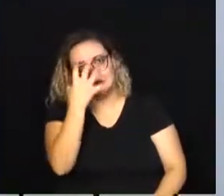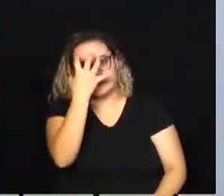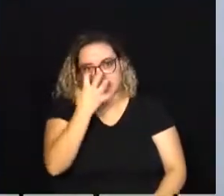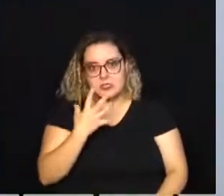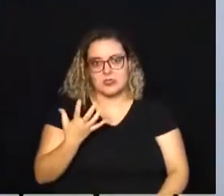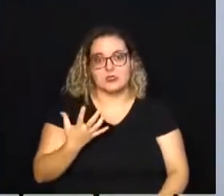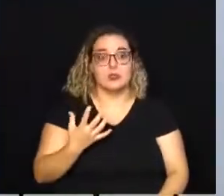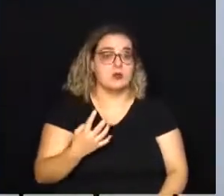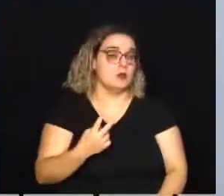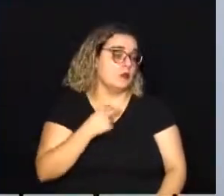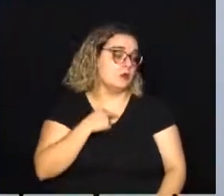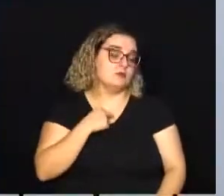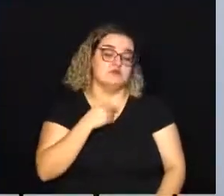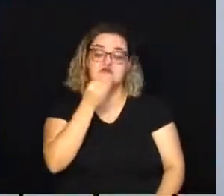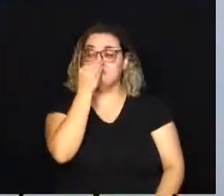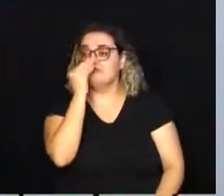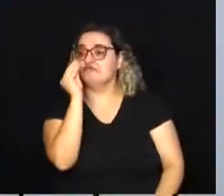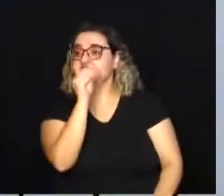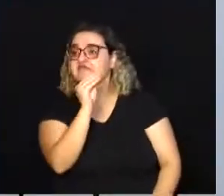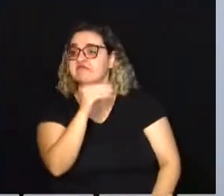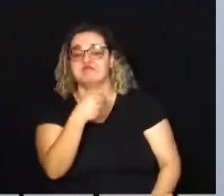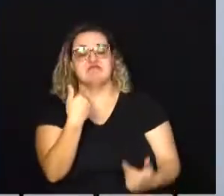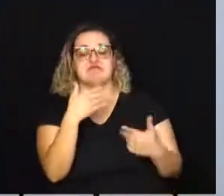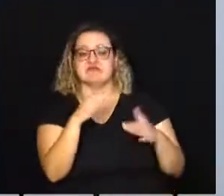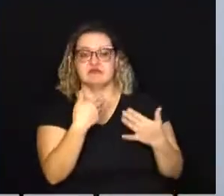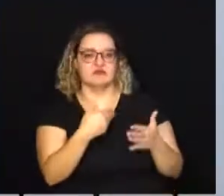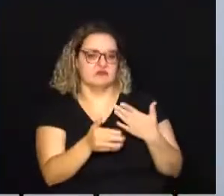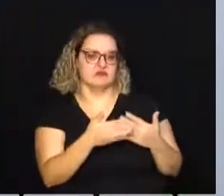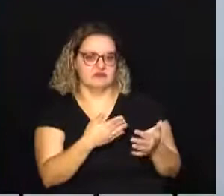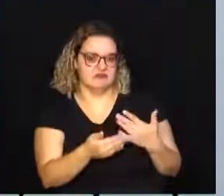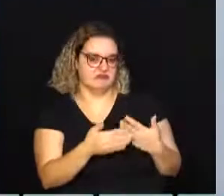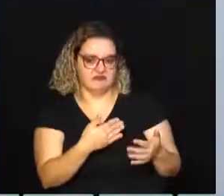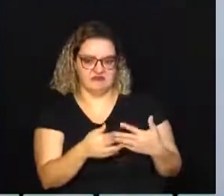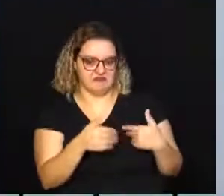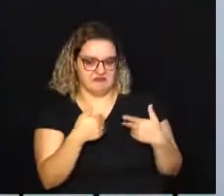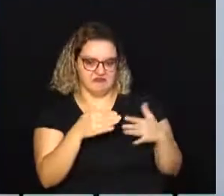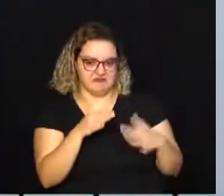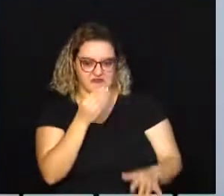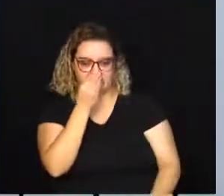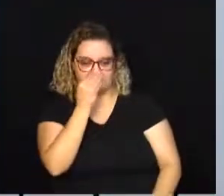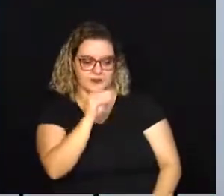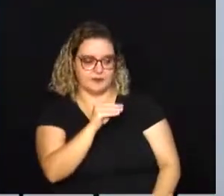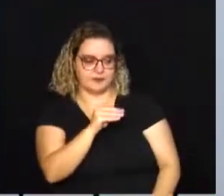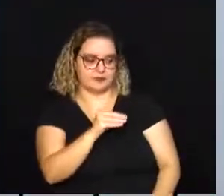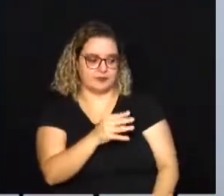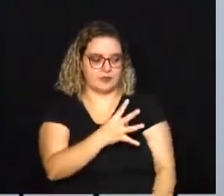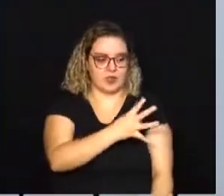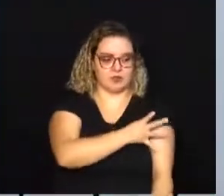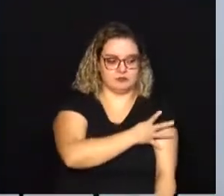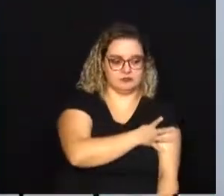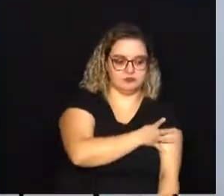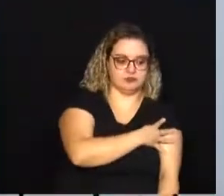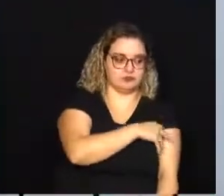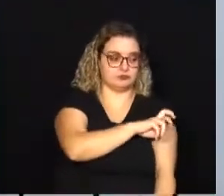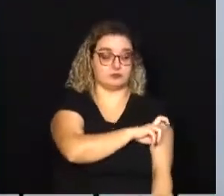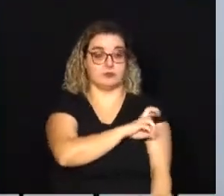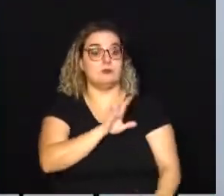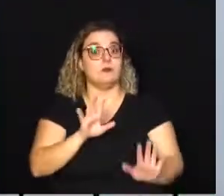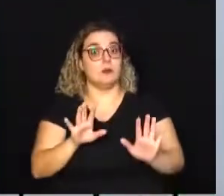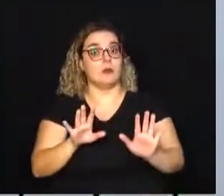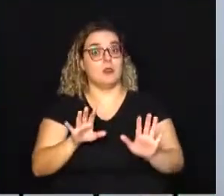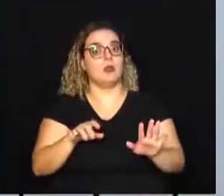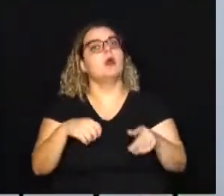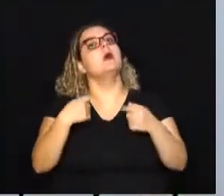pode ser ignorado. Tipo, o aluno estava no 4º ano, agora está no 5º ano, tem que ver o que ele